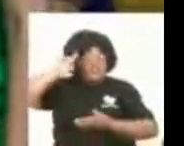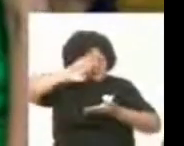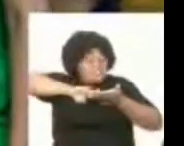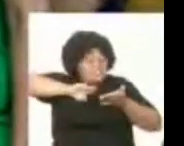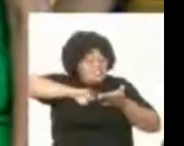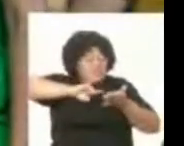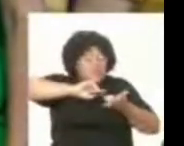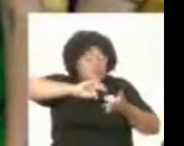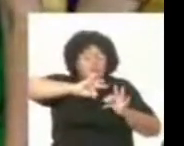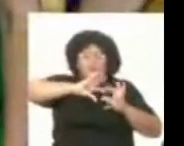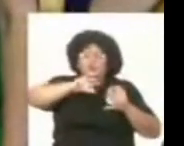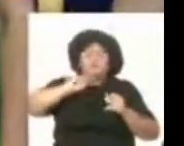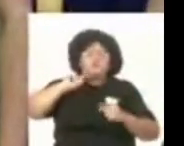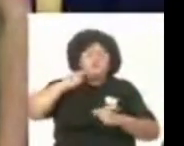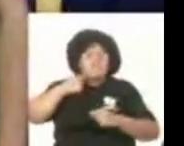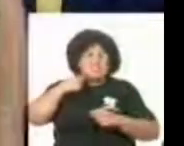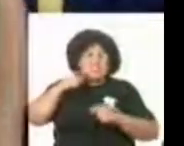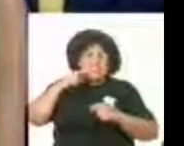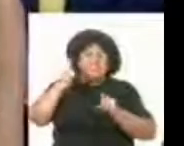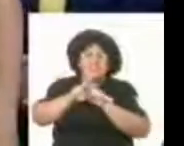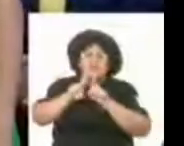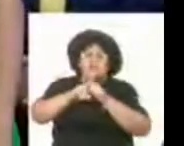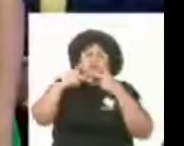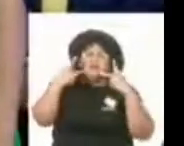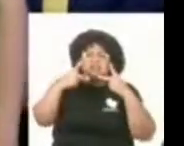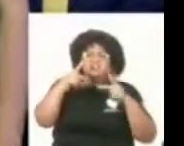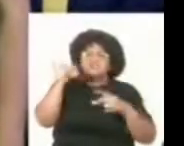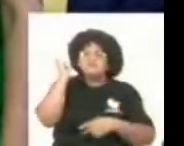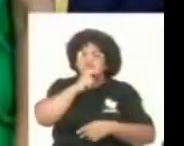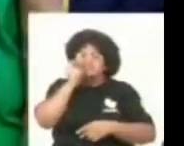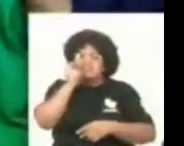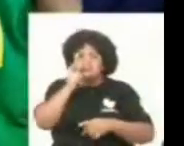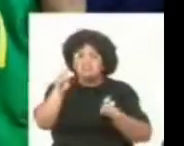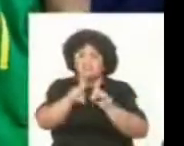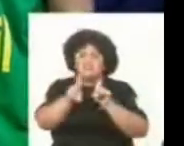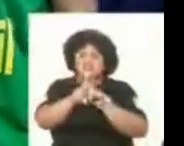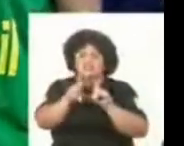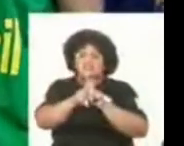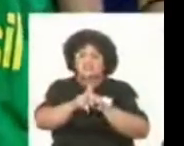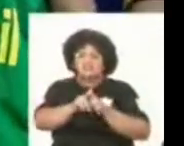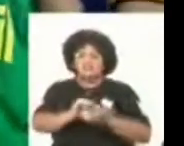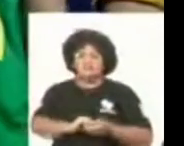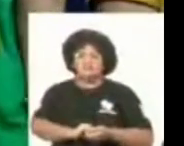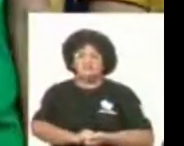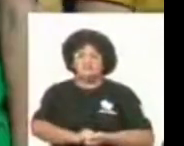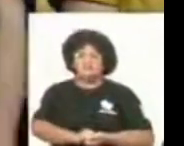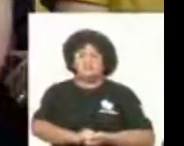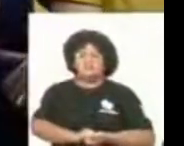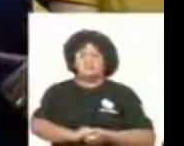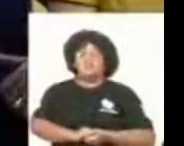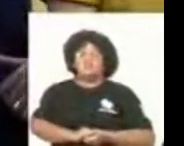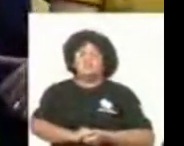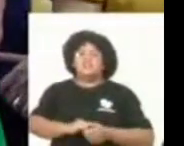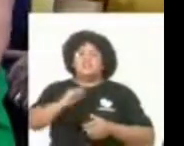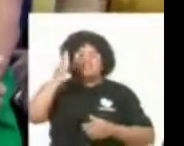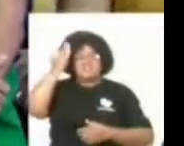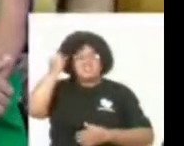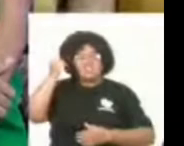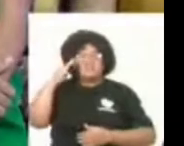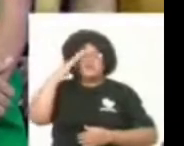isso, pregando mentira contra a vida do nosso presidente, que já provou que é um homem temente a Deus, que quer o bem do nosso país.